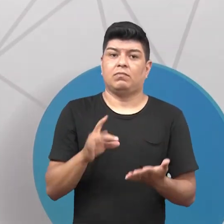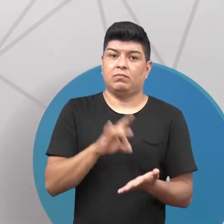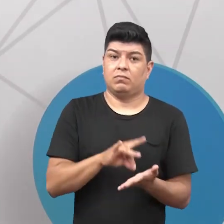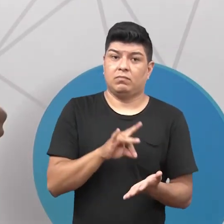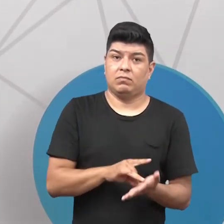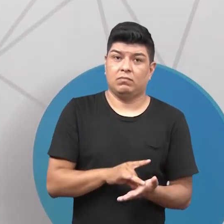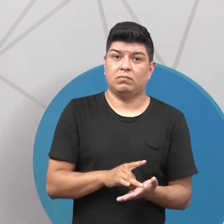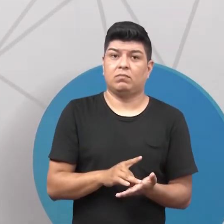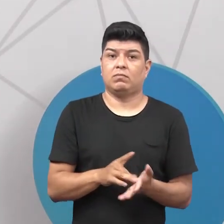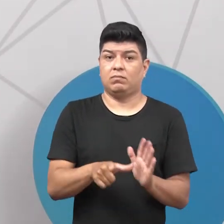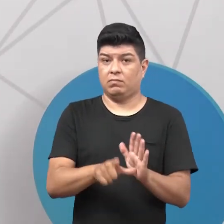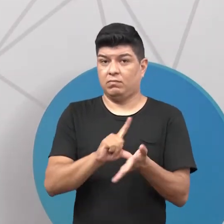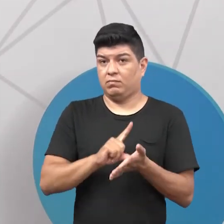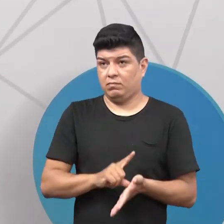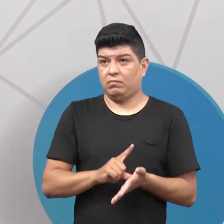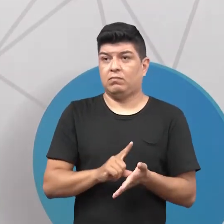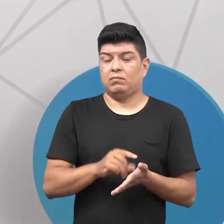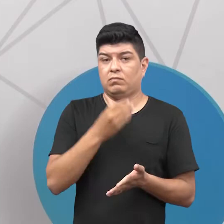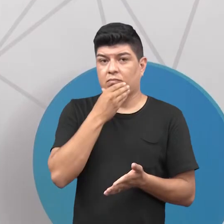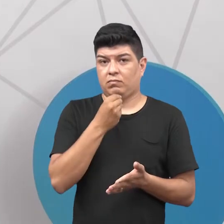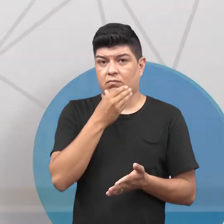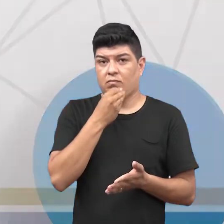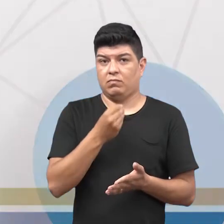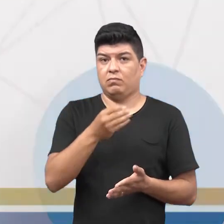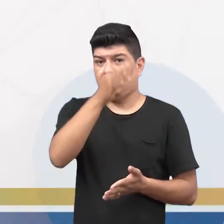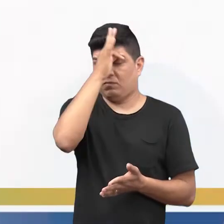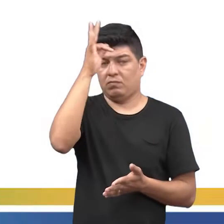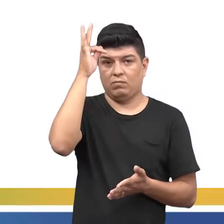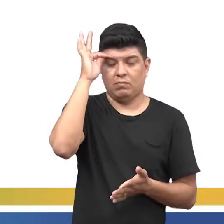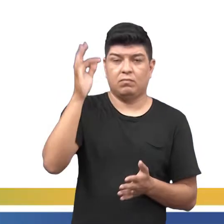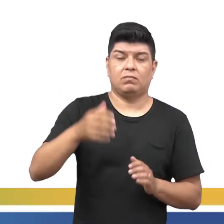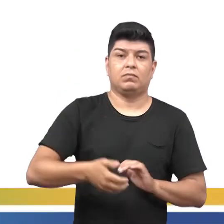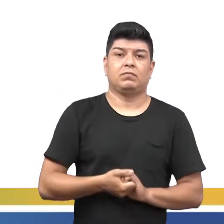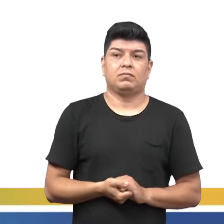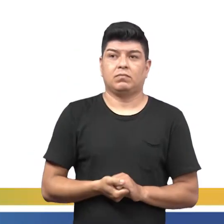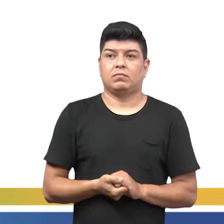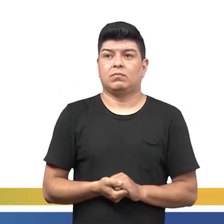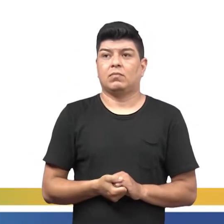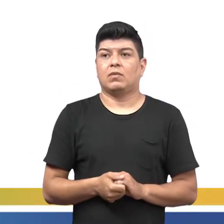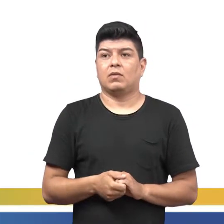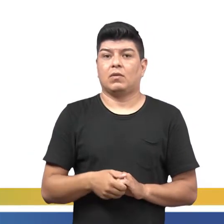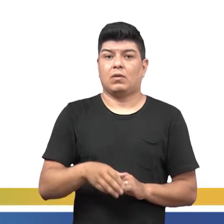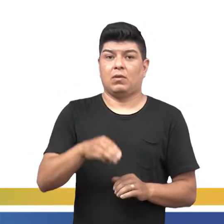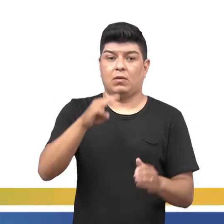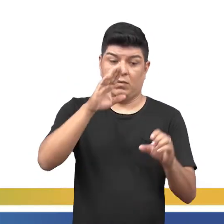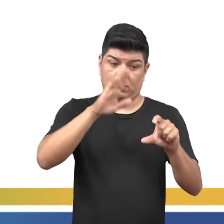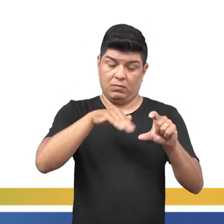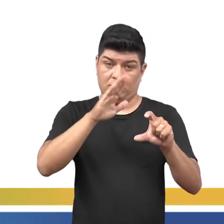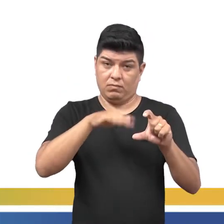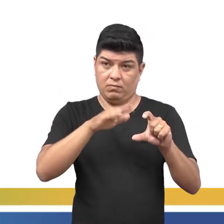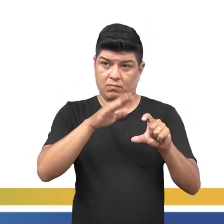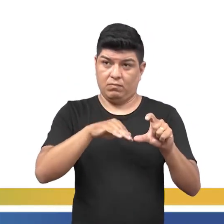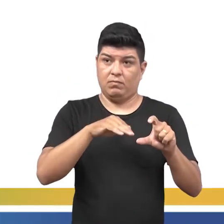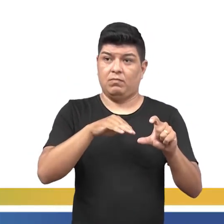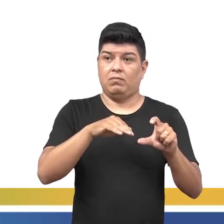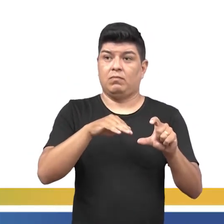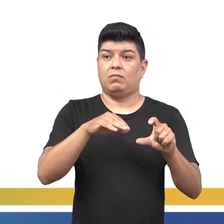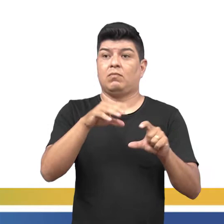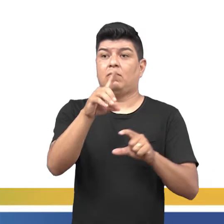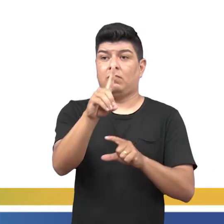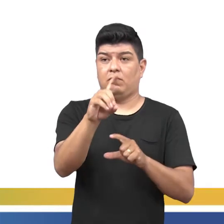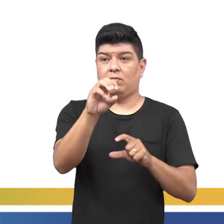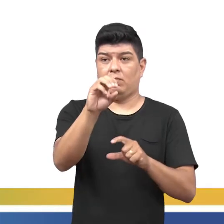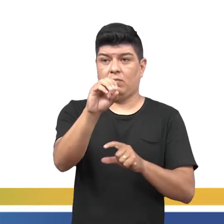lógicas, mesmo antes de Aristóteles, né? Então, o mito ele é alegórico, ele é dogmático, e quando ele é